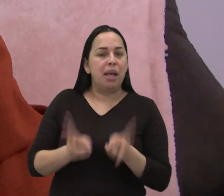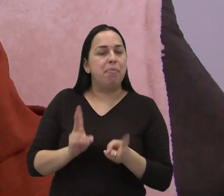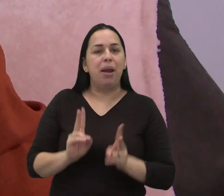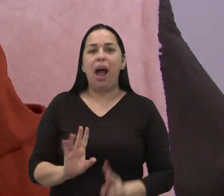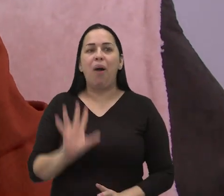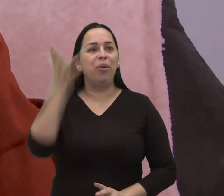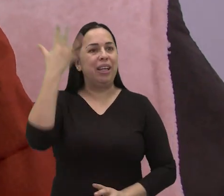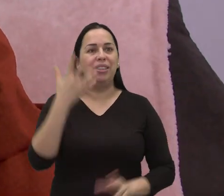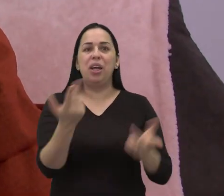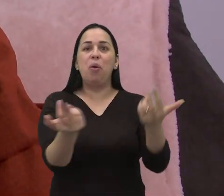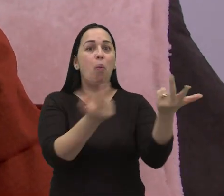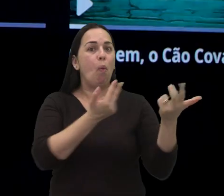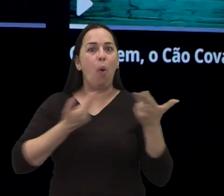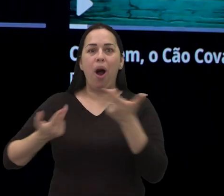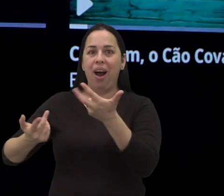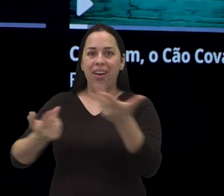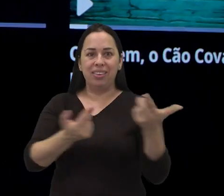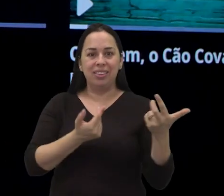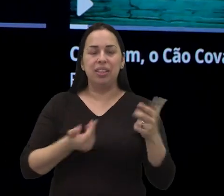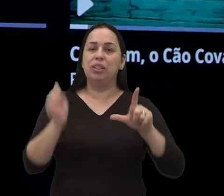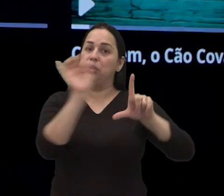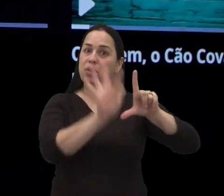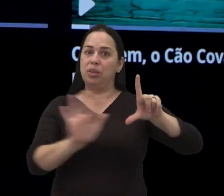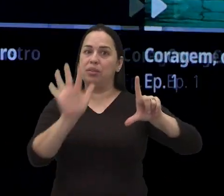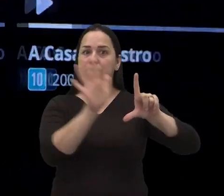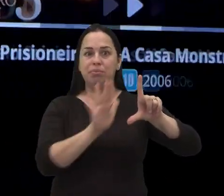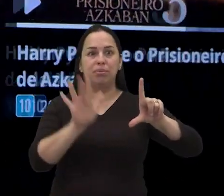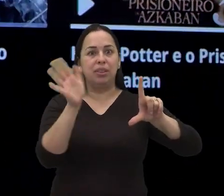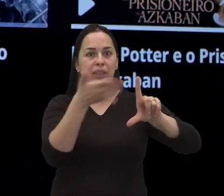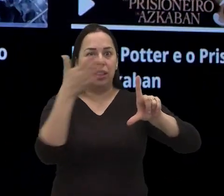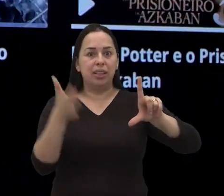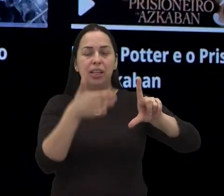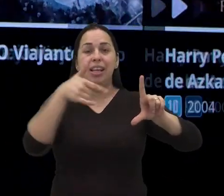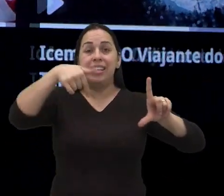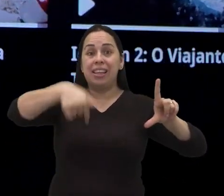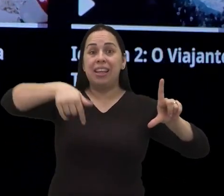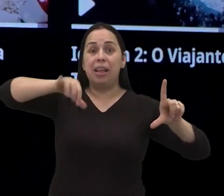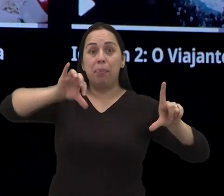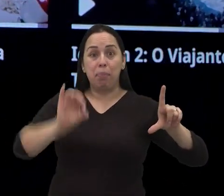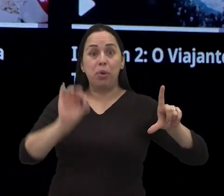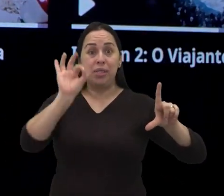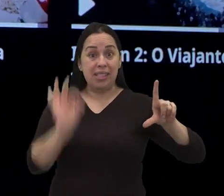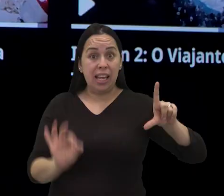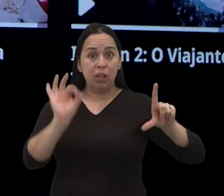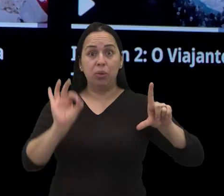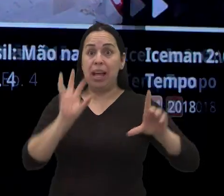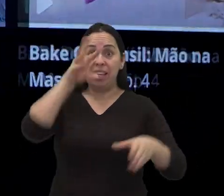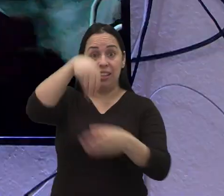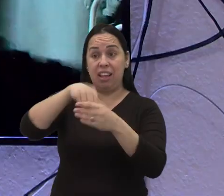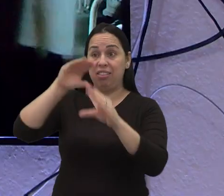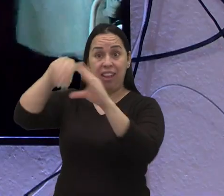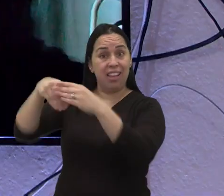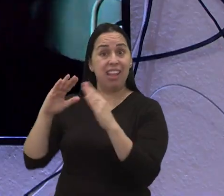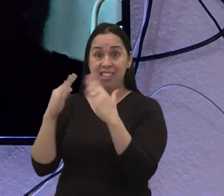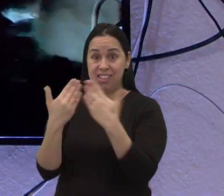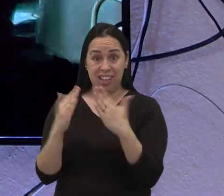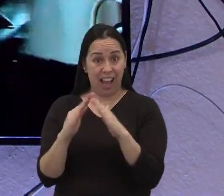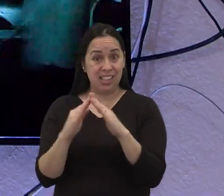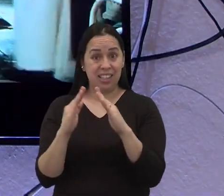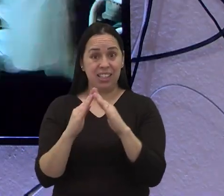mais comum entre os brasileiros. Os streamings estão presentes em 70% dos lares do país. Além